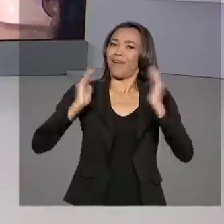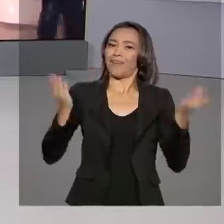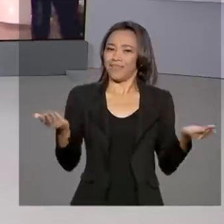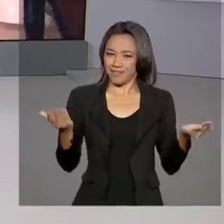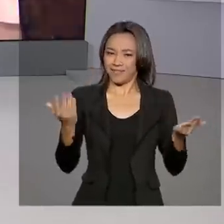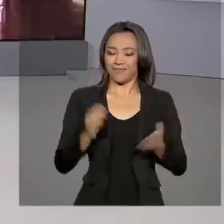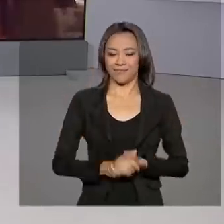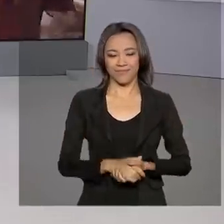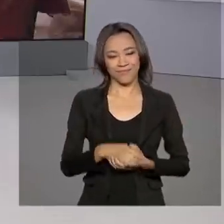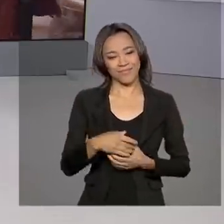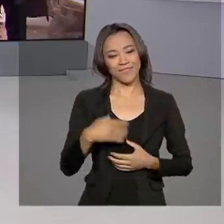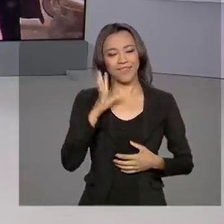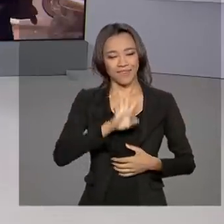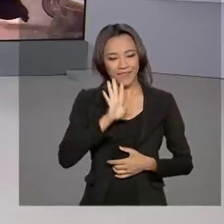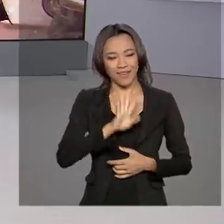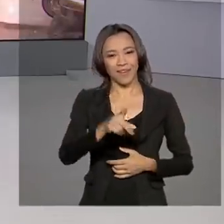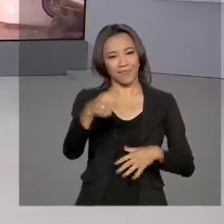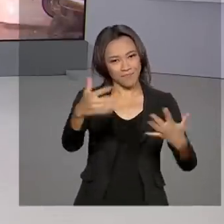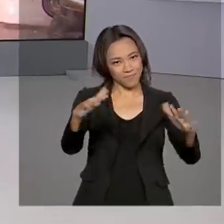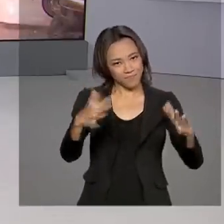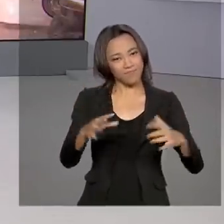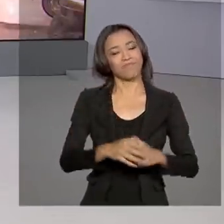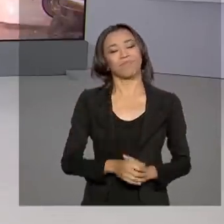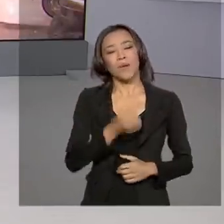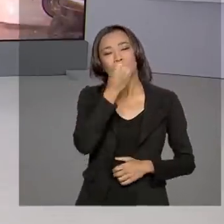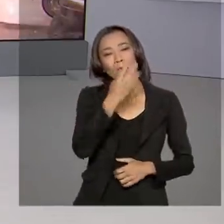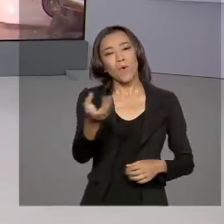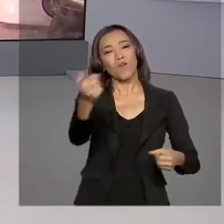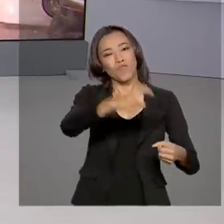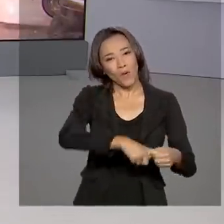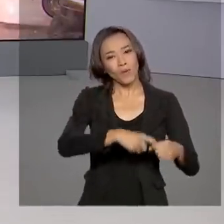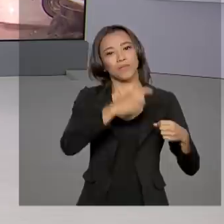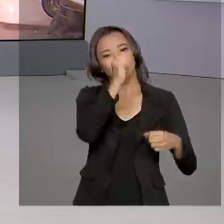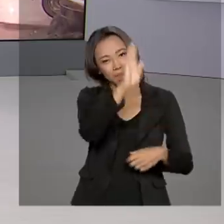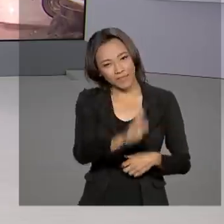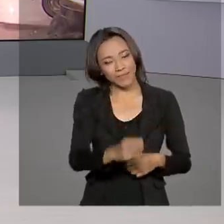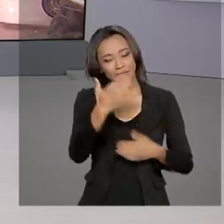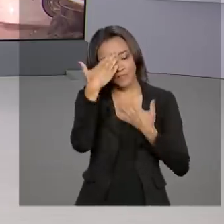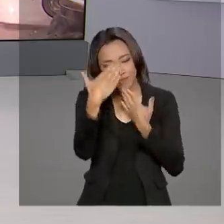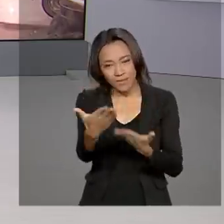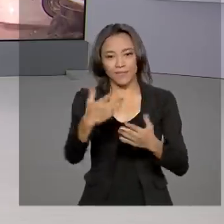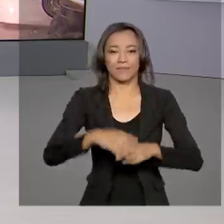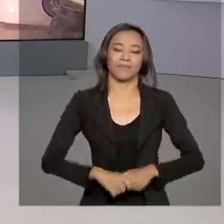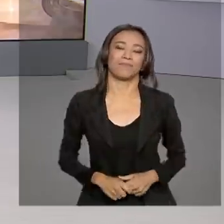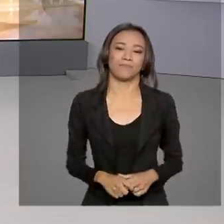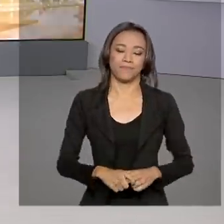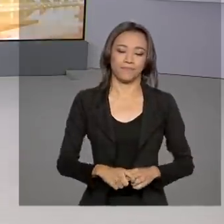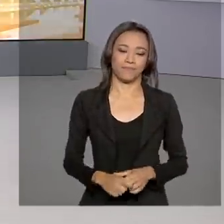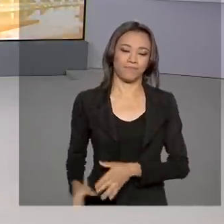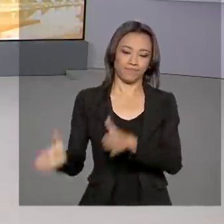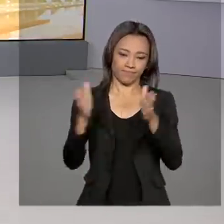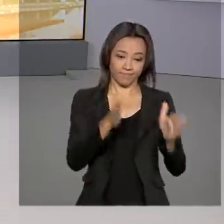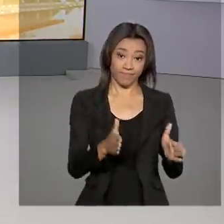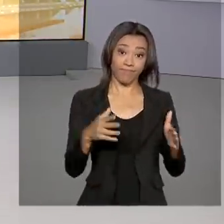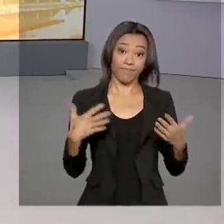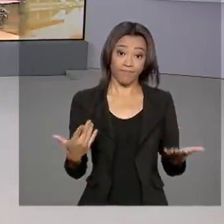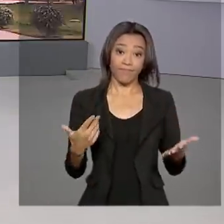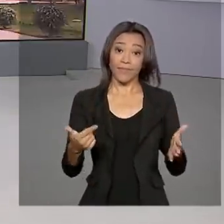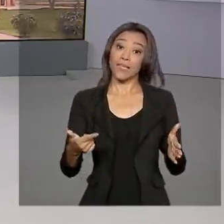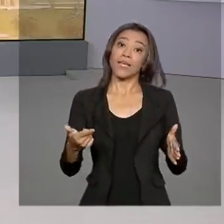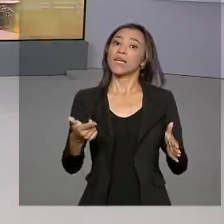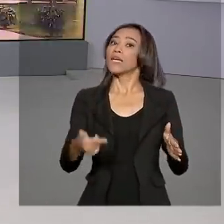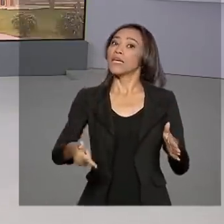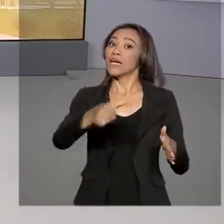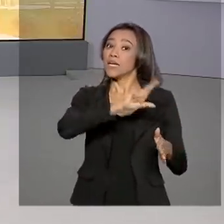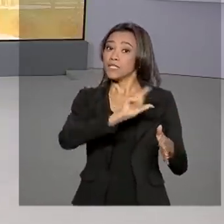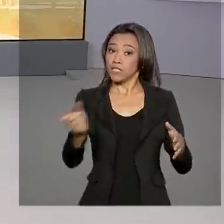legal, Vanessa. Belo trabalho de vocês. Bom retorno aí para a nossa equipe. Muito obrigada. Olha, e antes de retornar ao